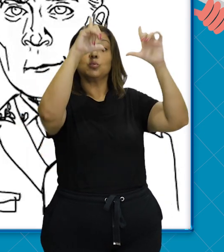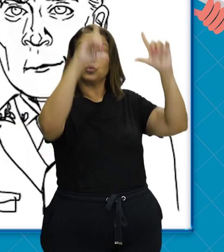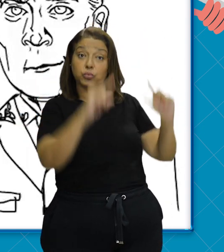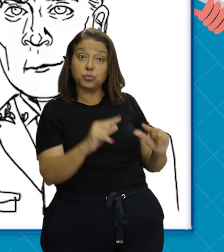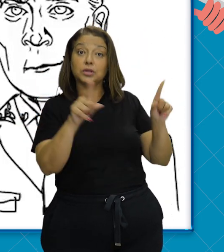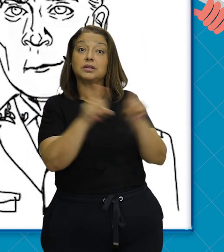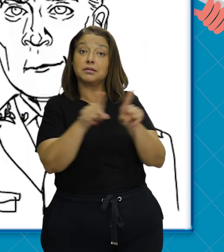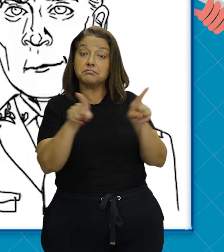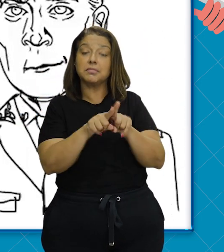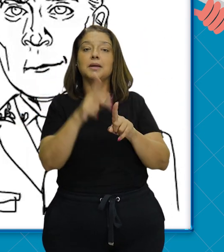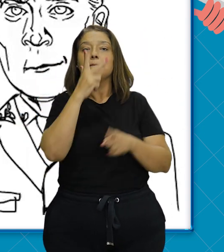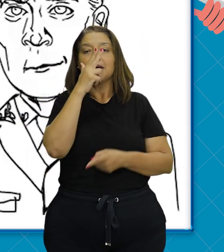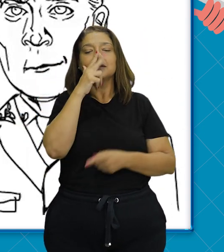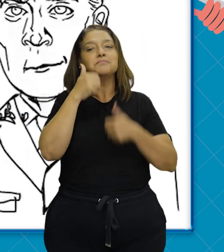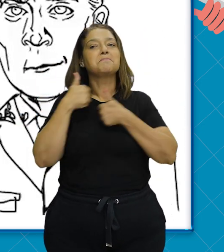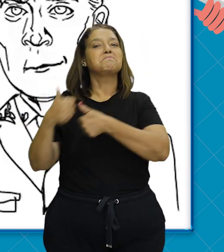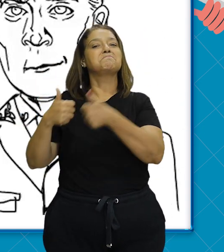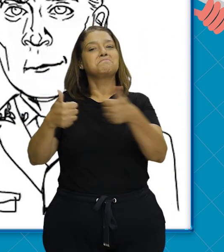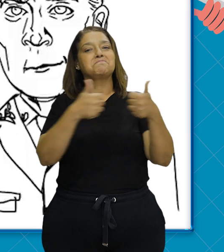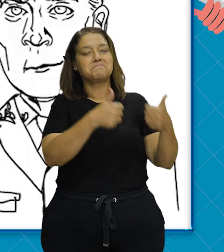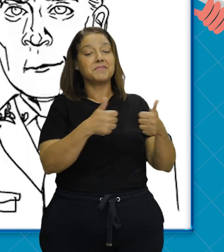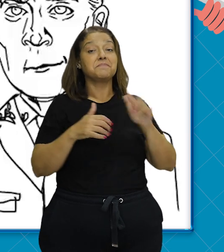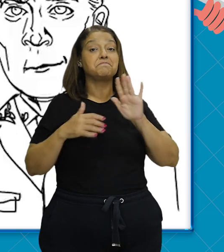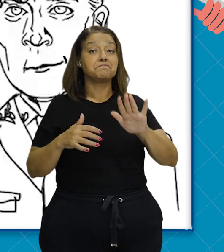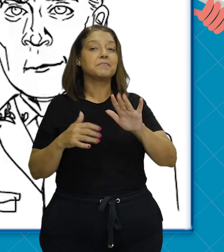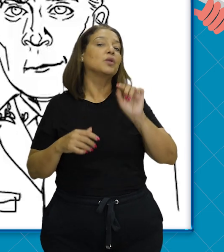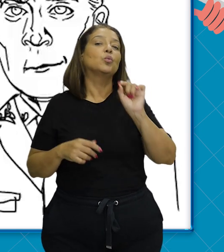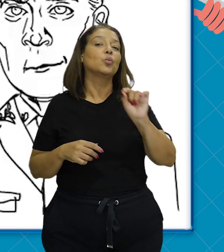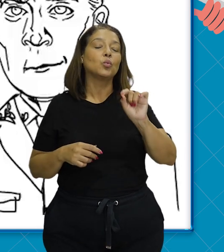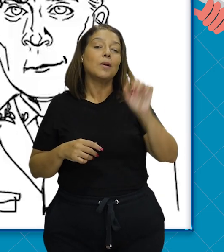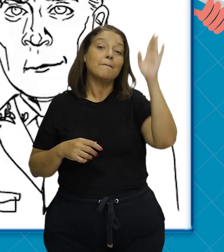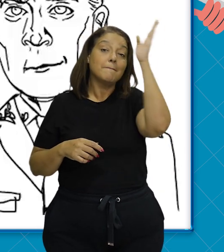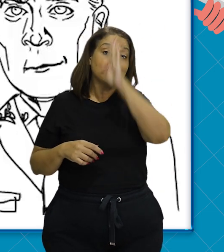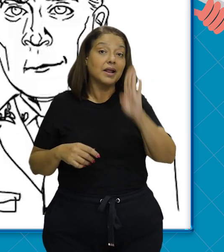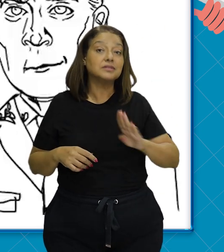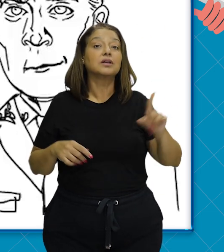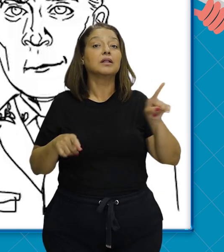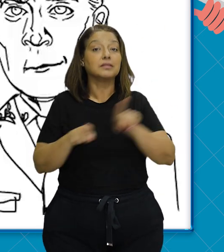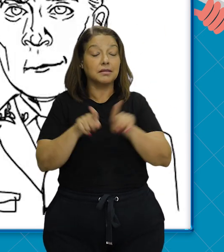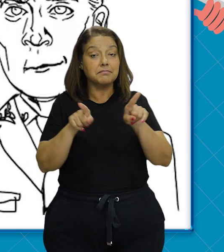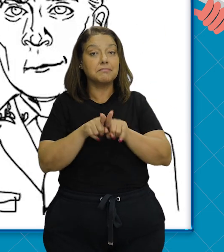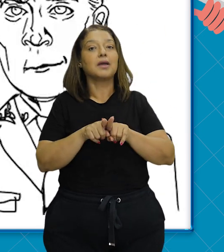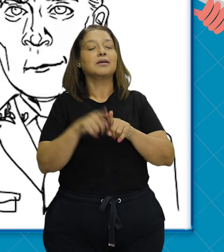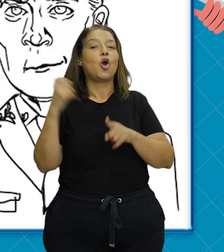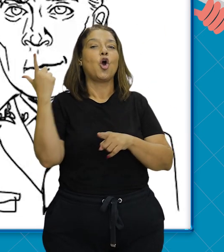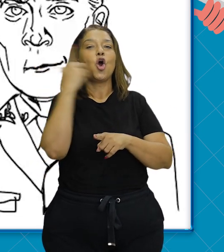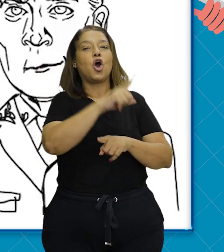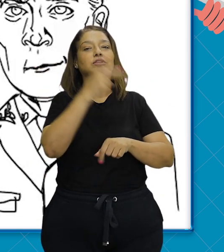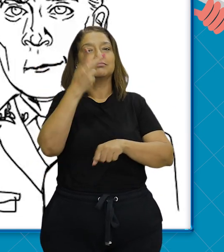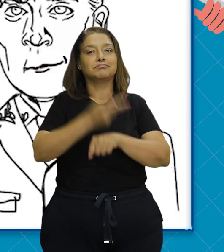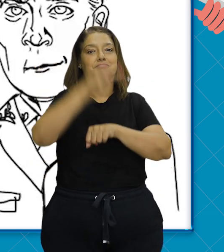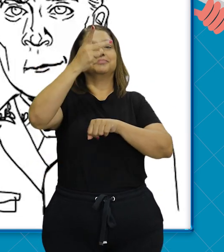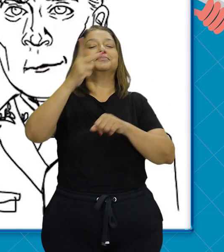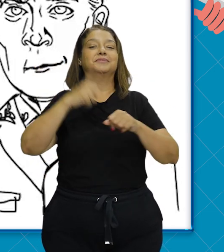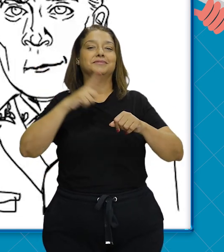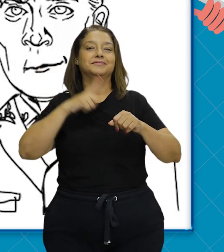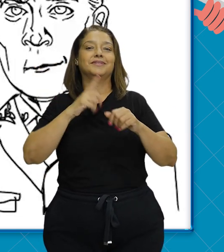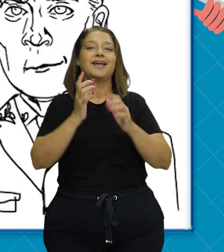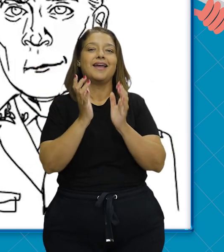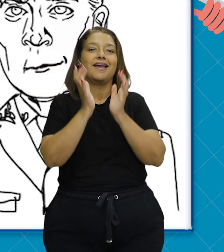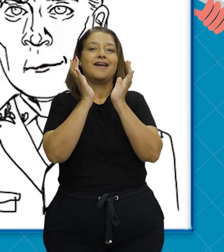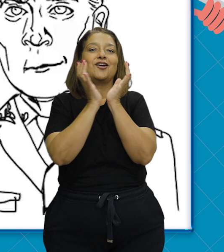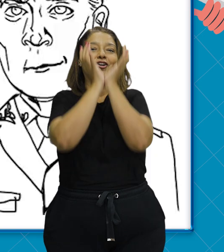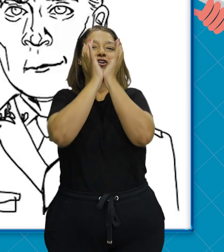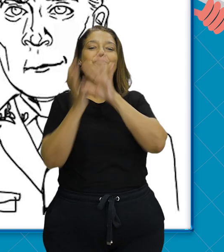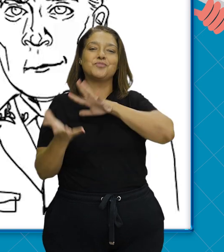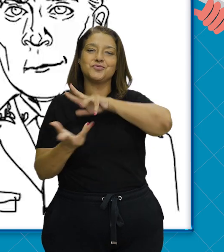bastante. Parecia que tudo estava ótimo. Para melhorar, o Brasil ganhou mais um título na Copa do Mundo, o que favoreceu a criação